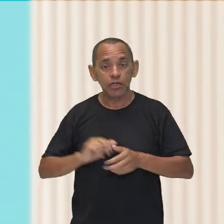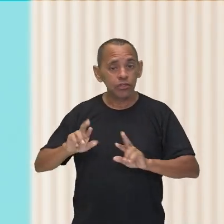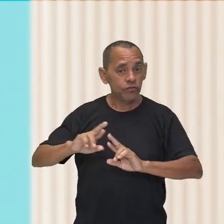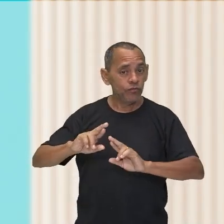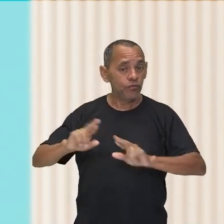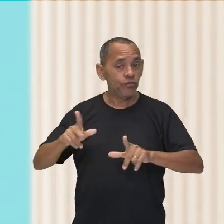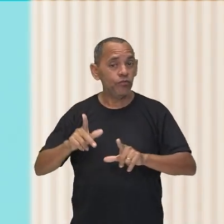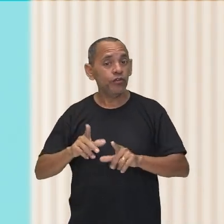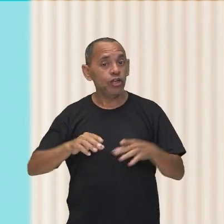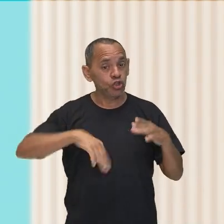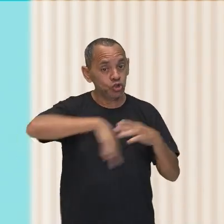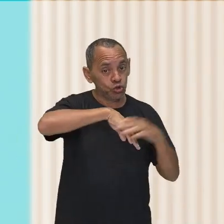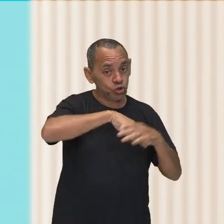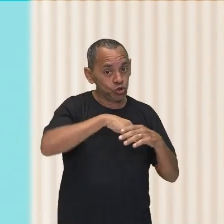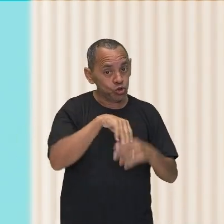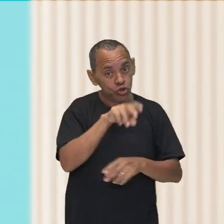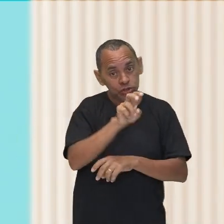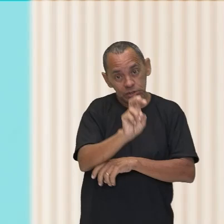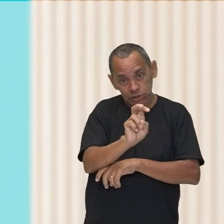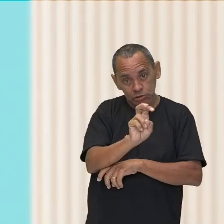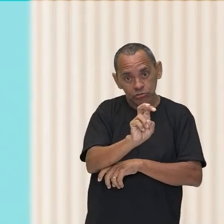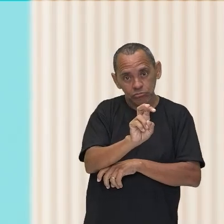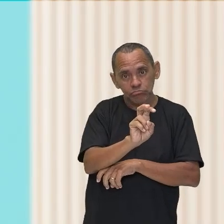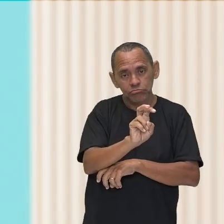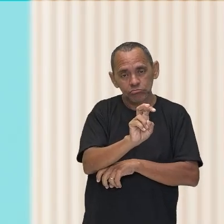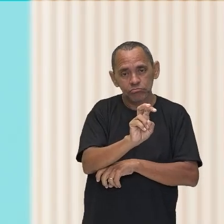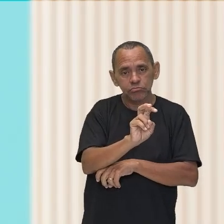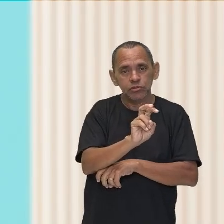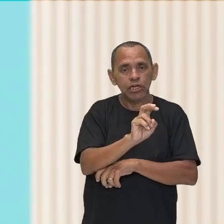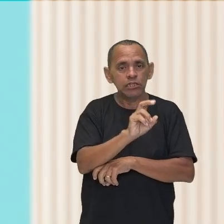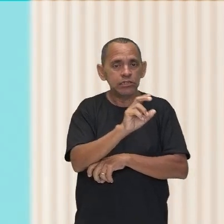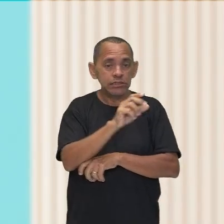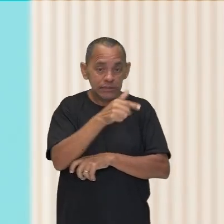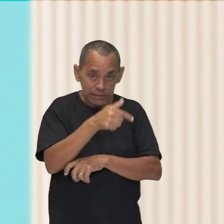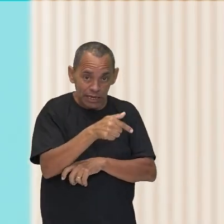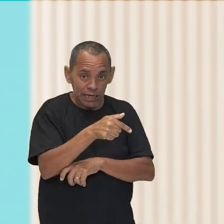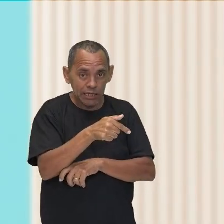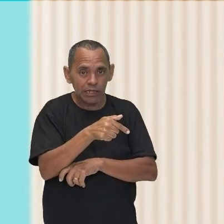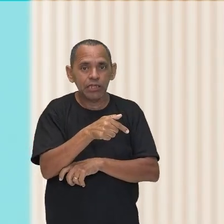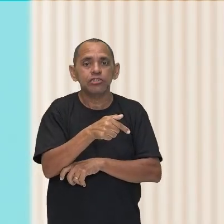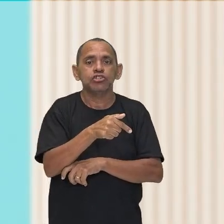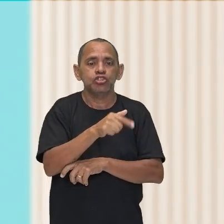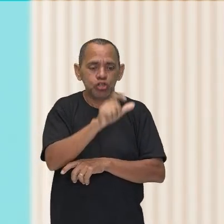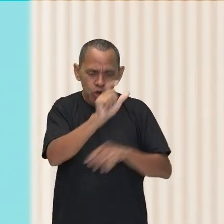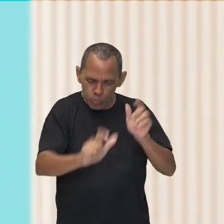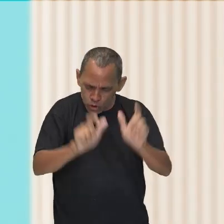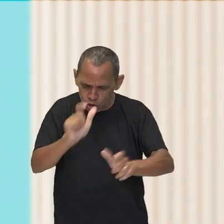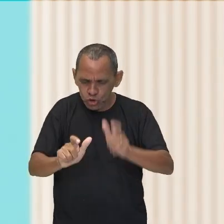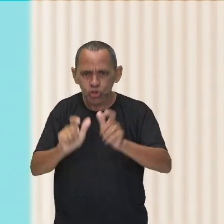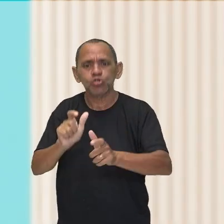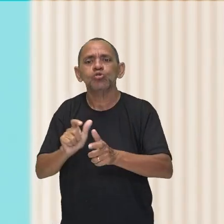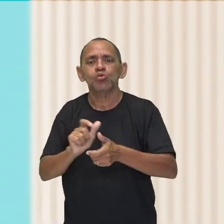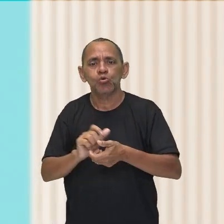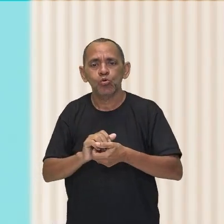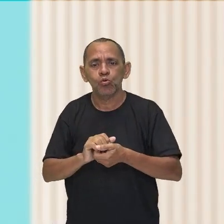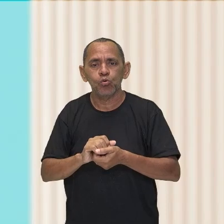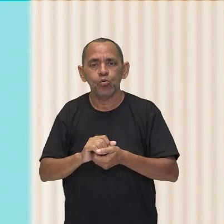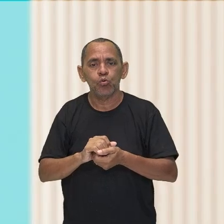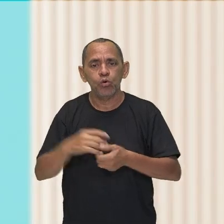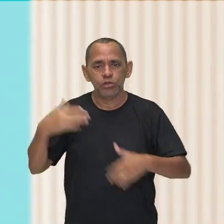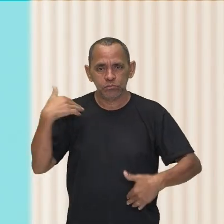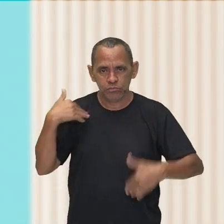de 7 é para pessoas com paralisia cerebral. Futebol de 5 é para pessoas